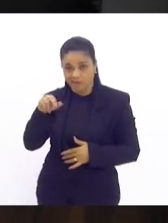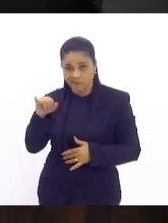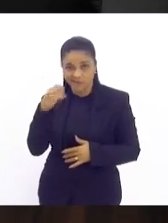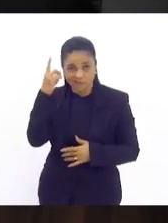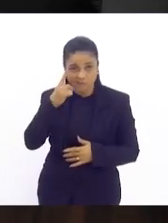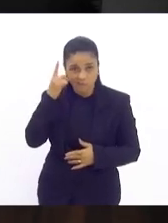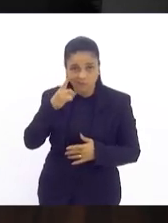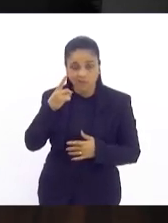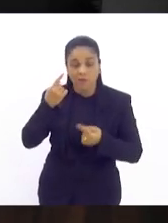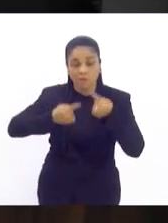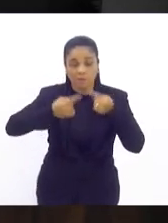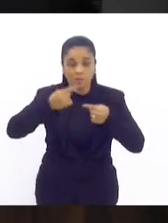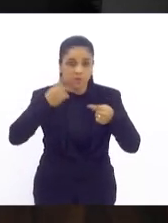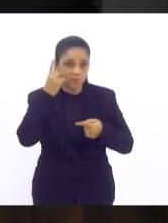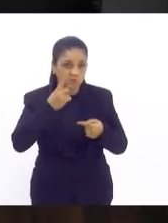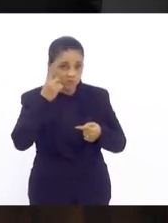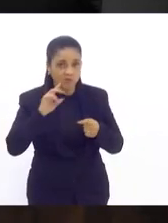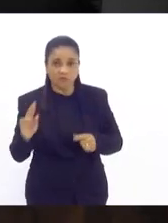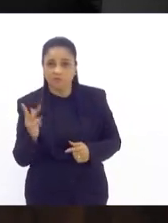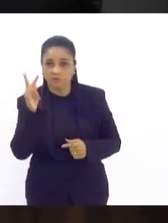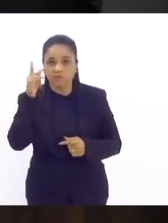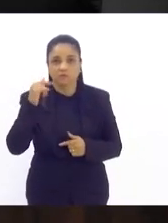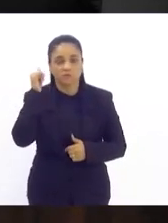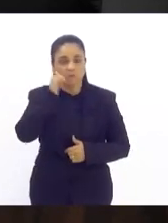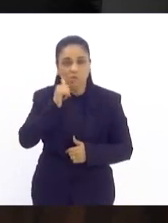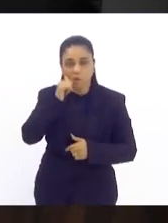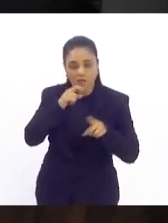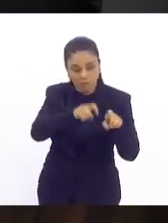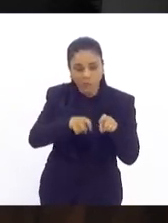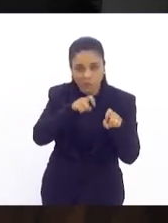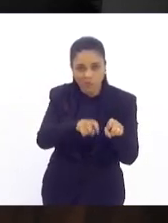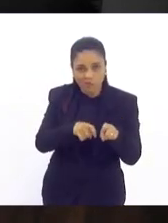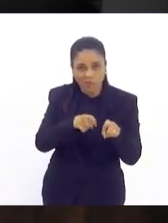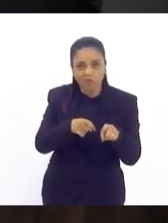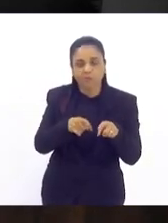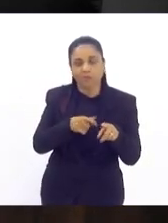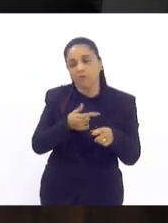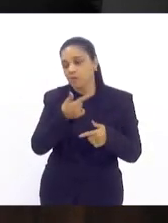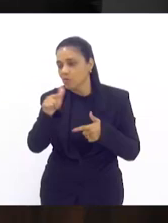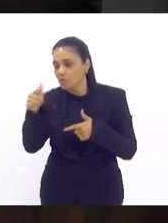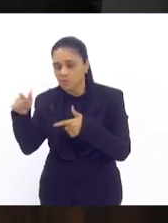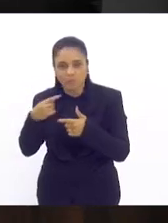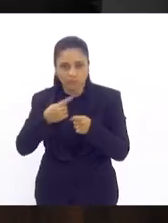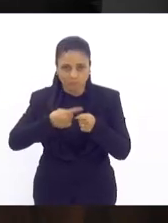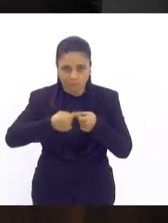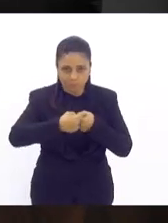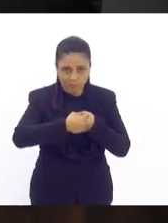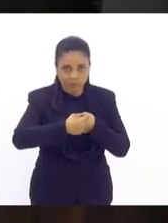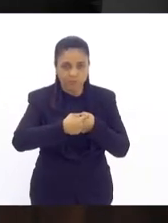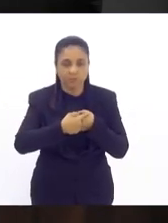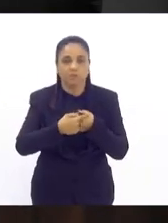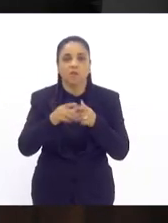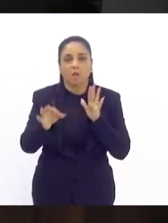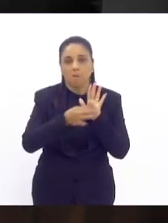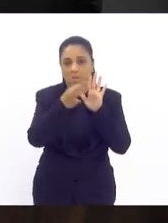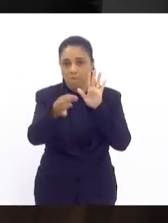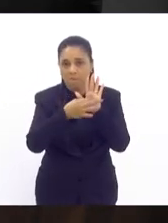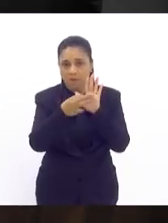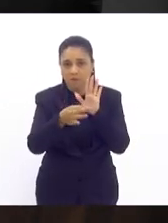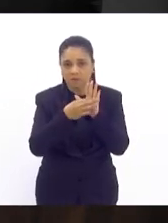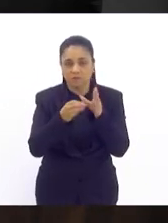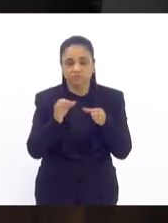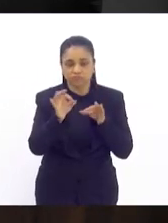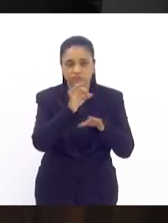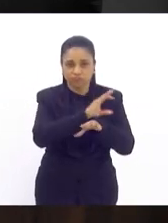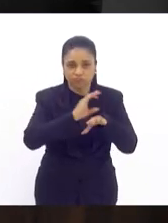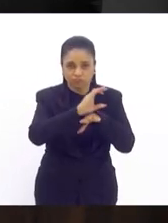a política estadual de valorização da mulher no campo e dar outras providências entendendo de parecers das comissões Constituição